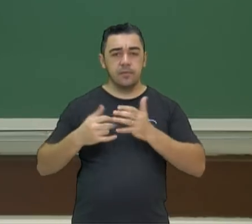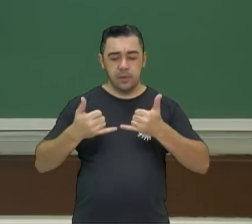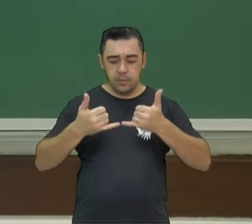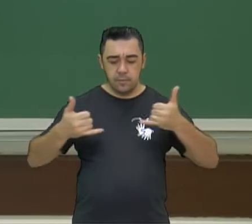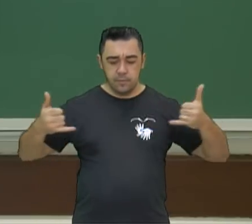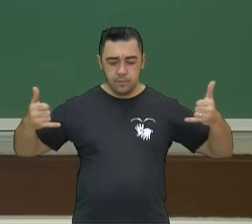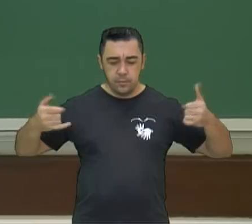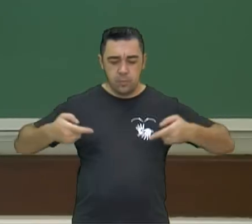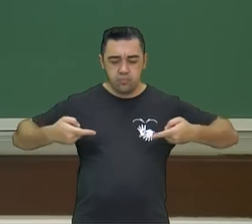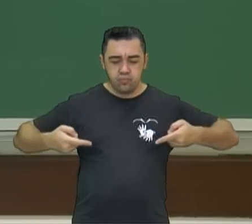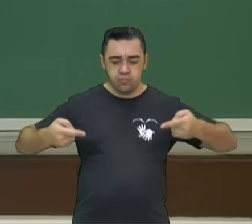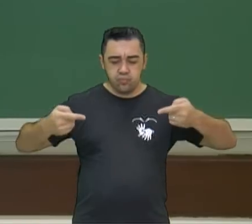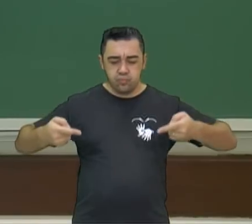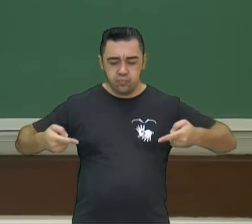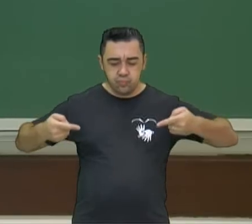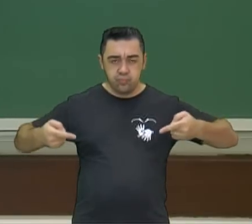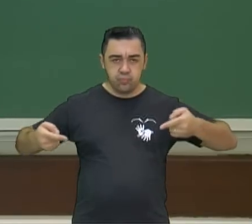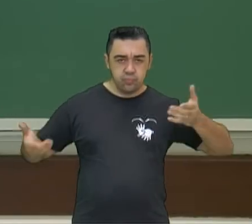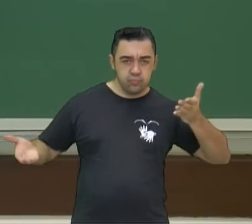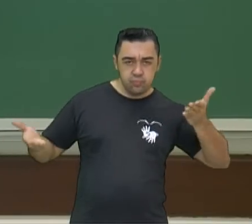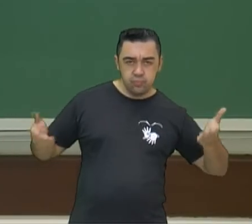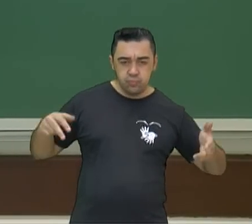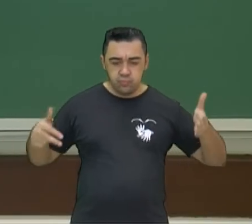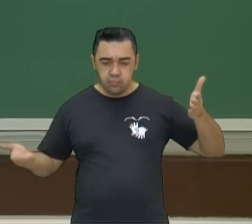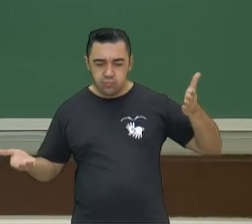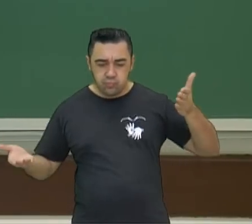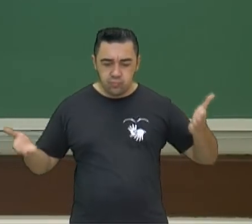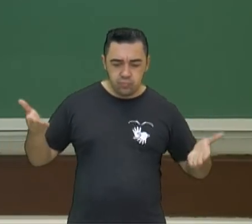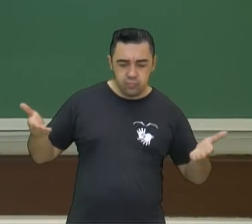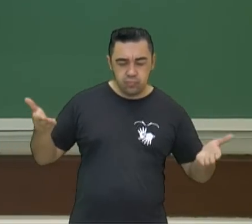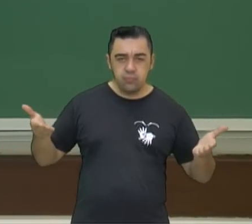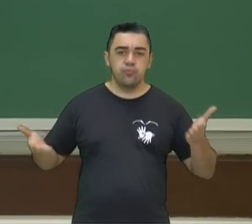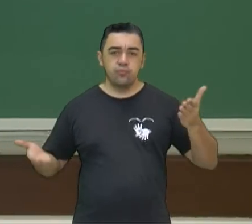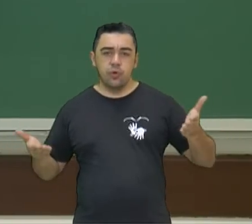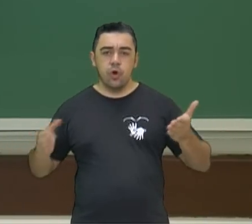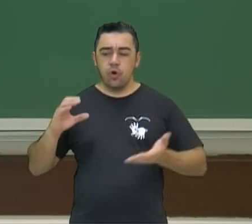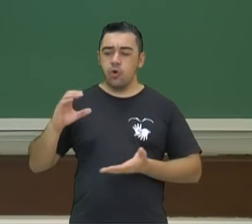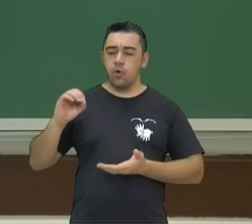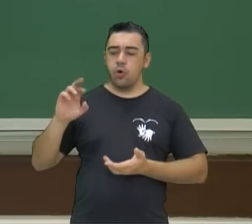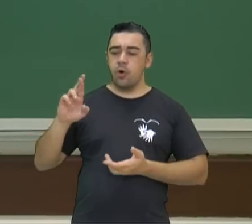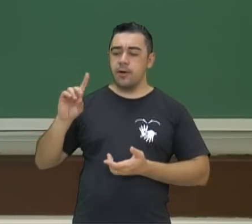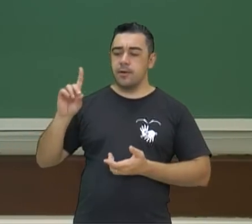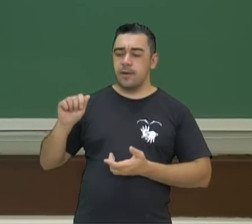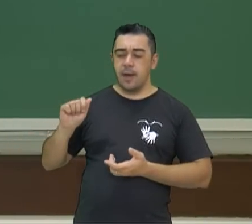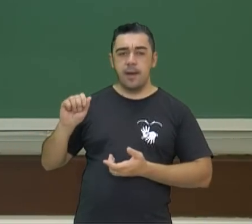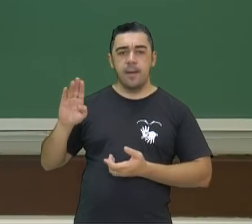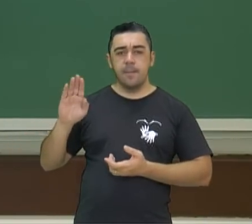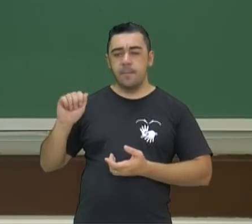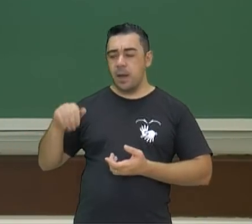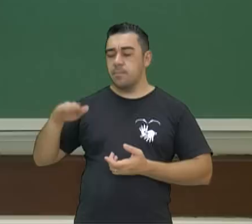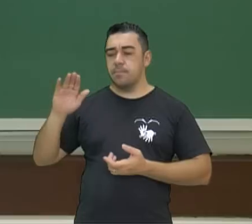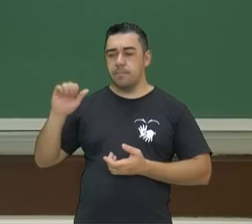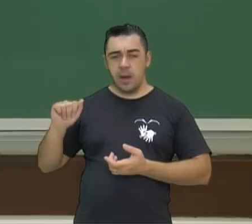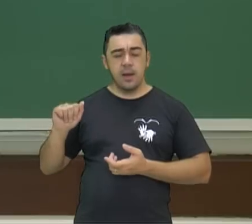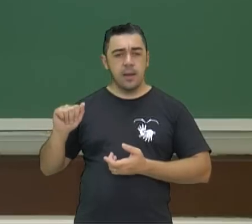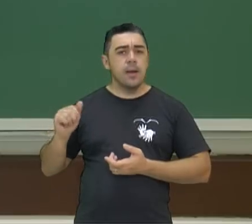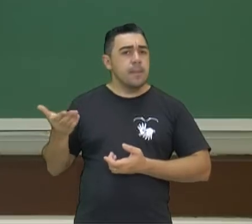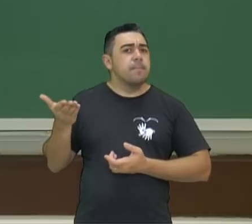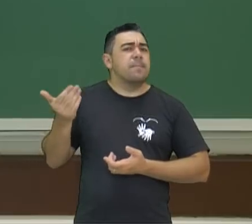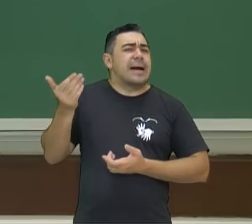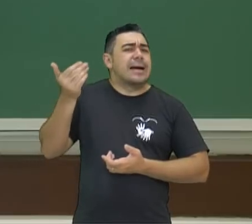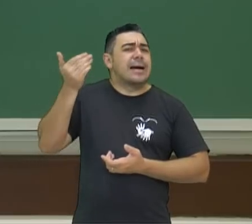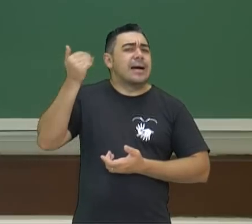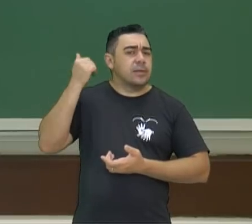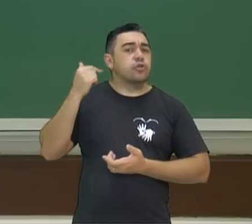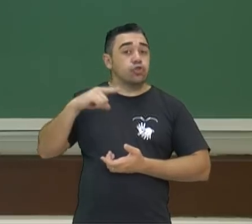talvez vocês não tenham ouvido falar, mas os pais e os avós de vocês com certeza, porque era um número artístico do